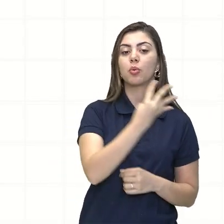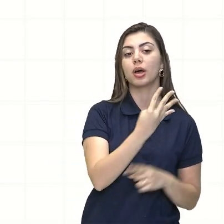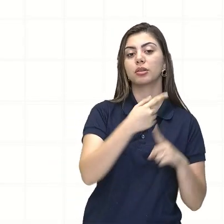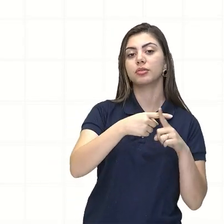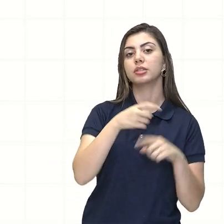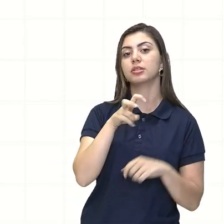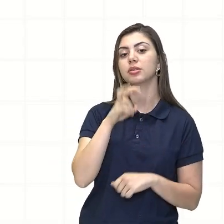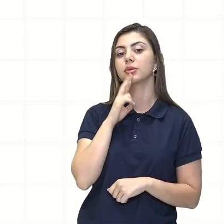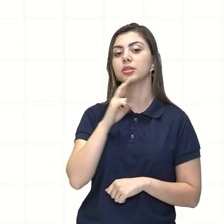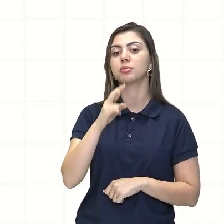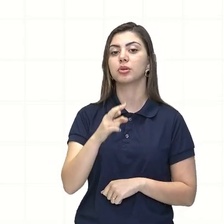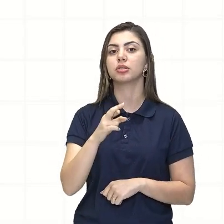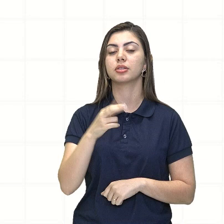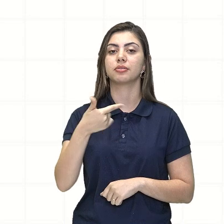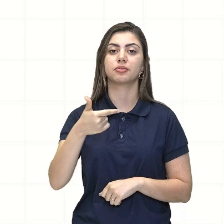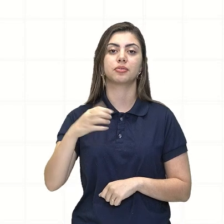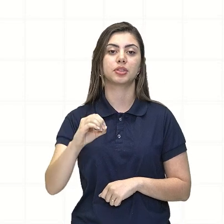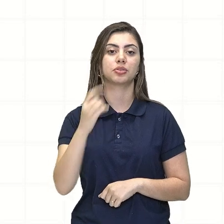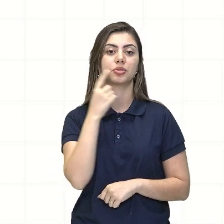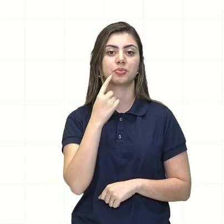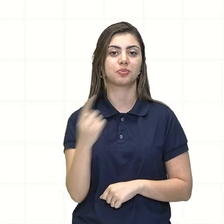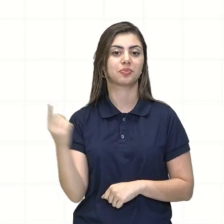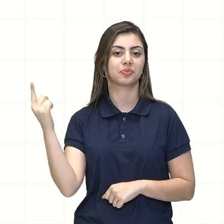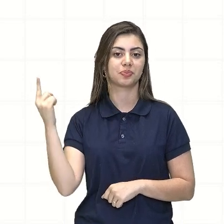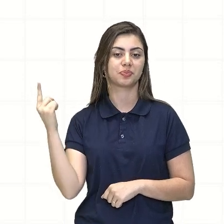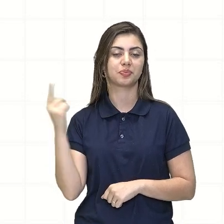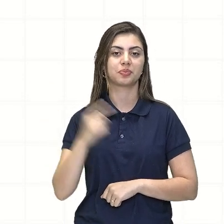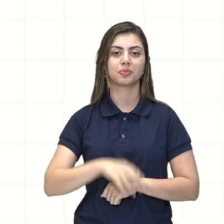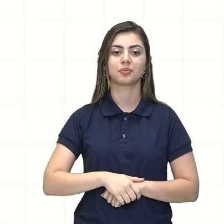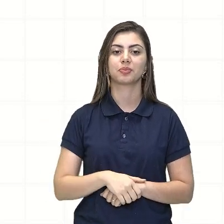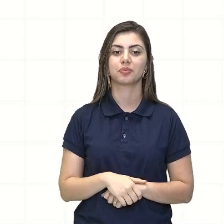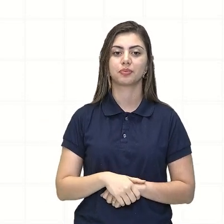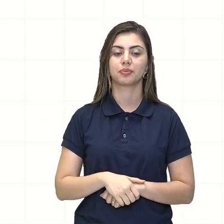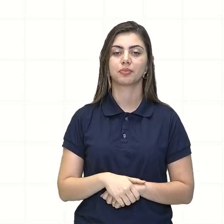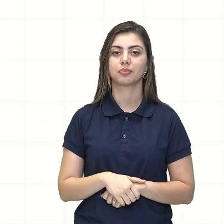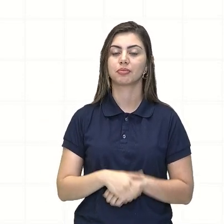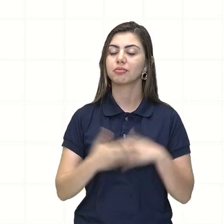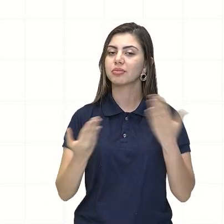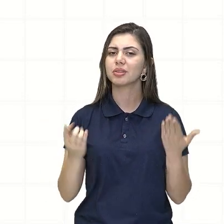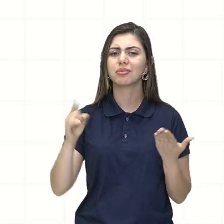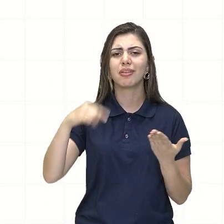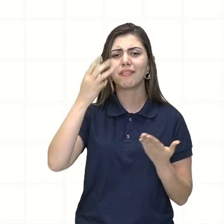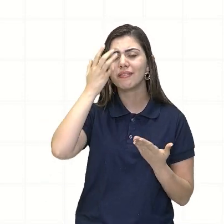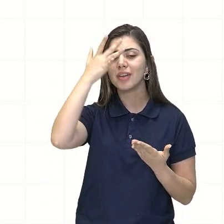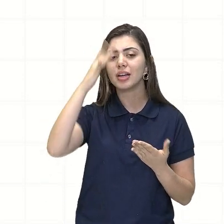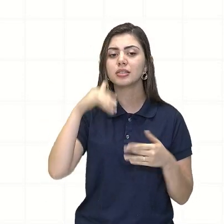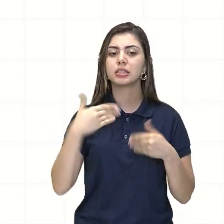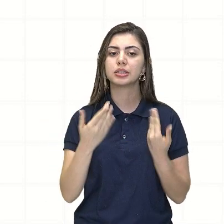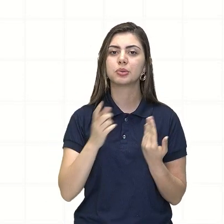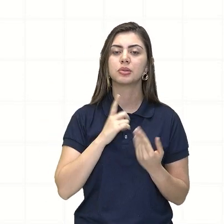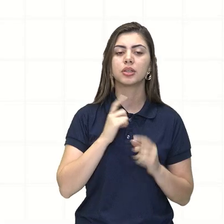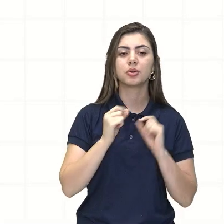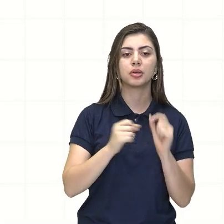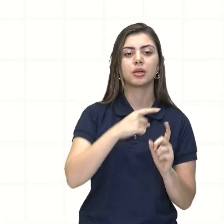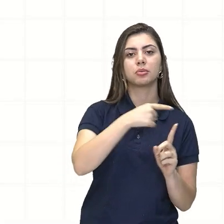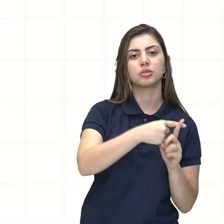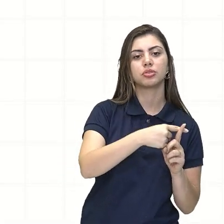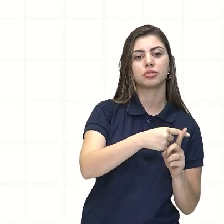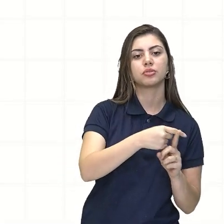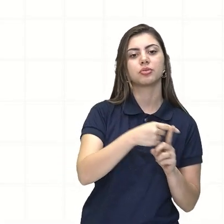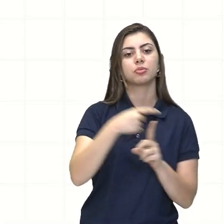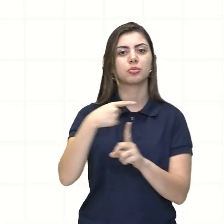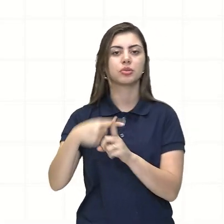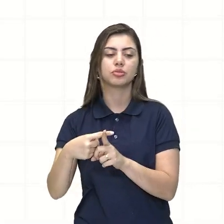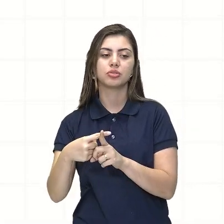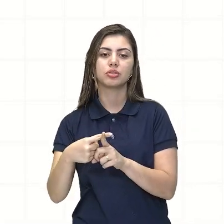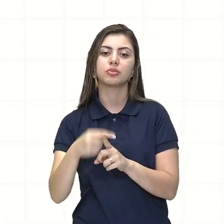5, 20. Ok? Sem segredo nenhum. Sinal igual, meu resultado vai dar